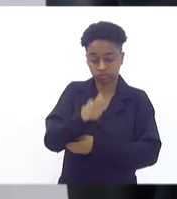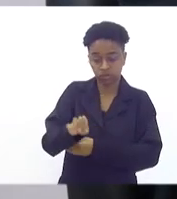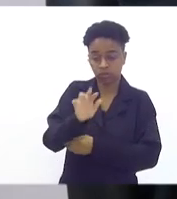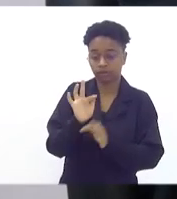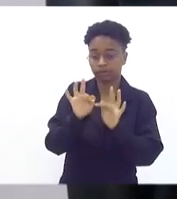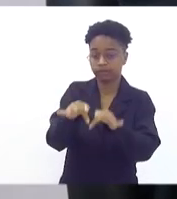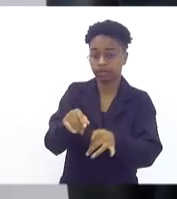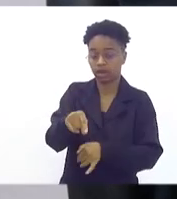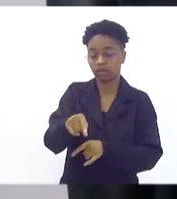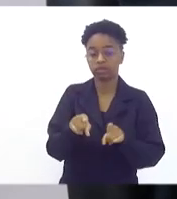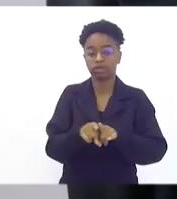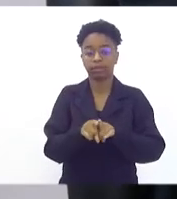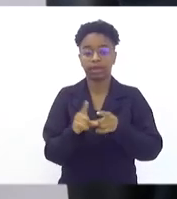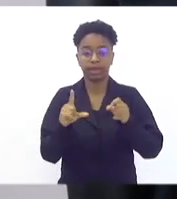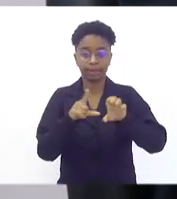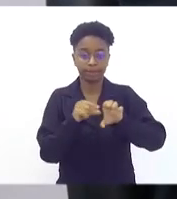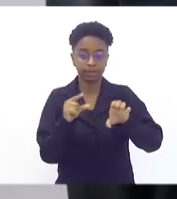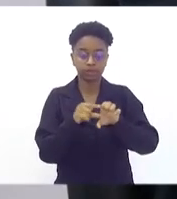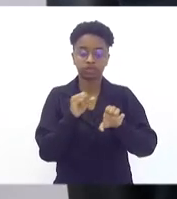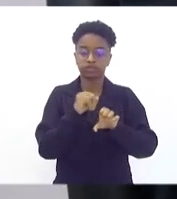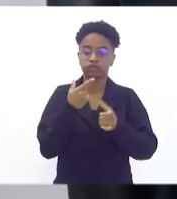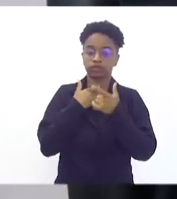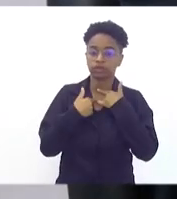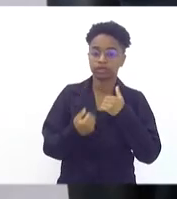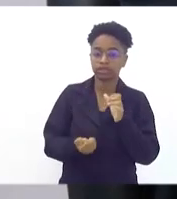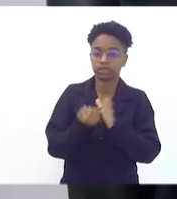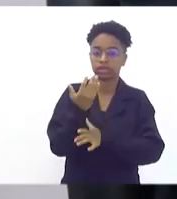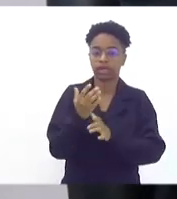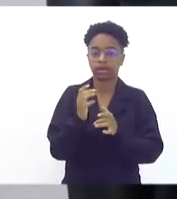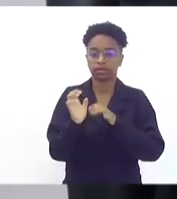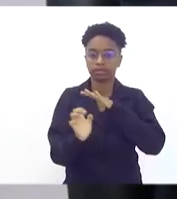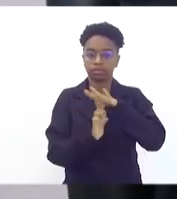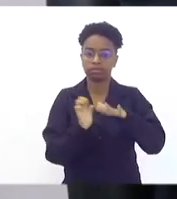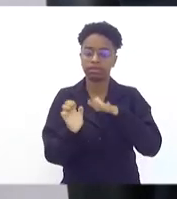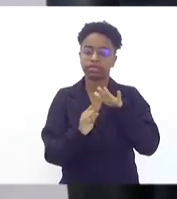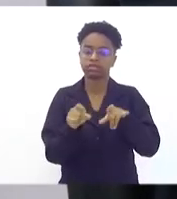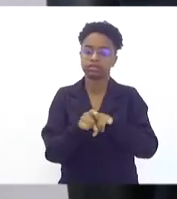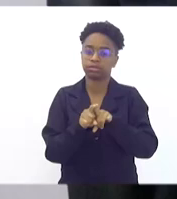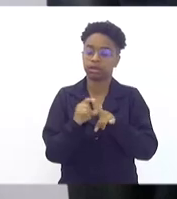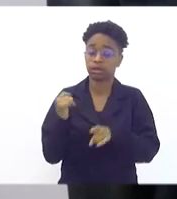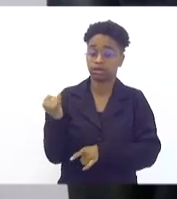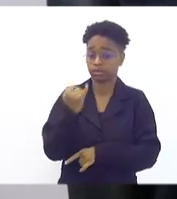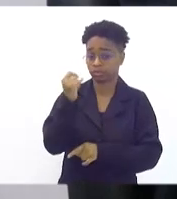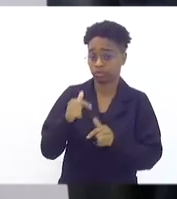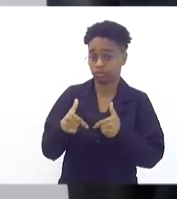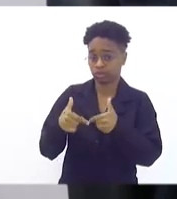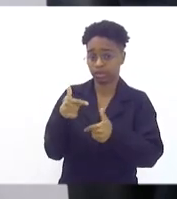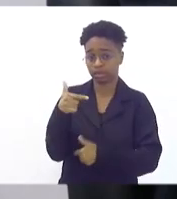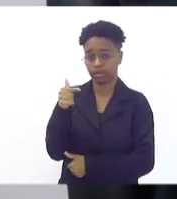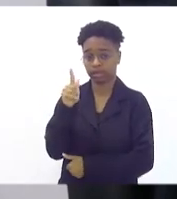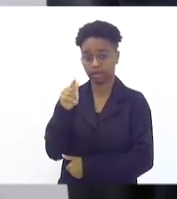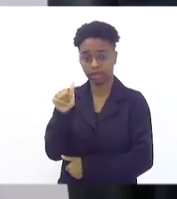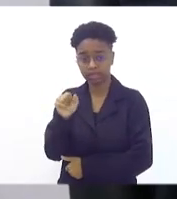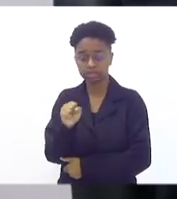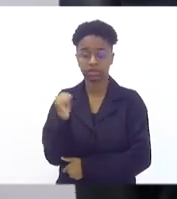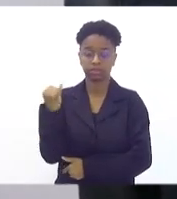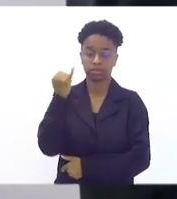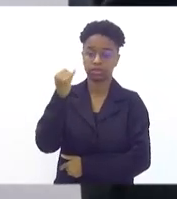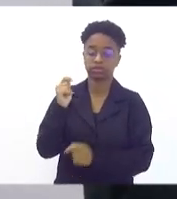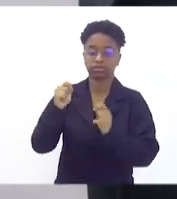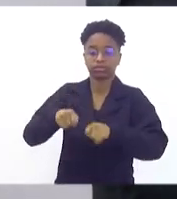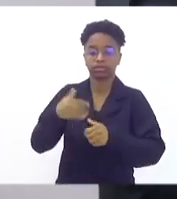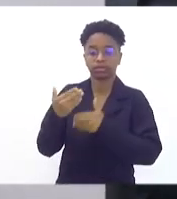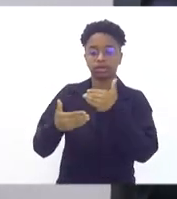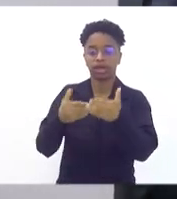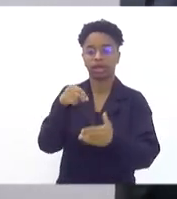e com o empreendedor que quer fixar o seu negócio indispensável e esse gesto indispensável para o desenvolvimento do estado que é